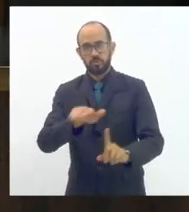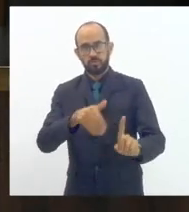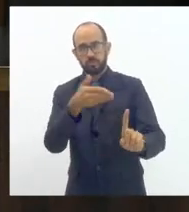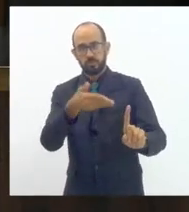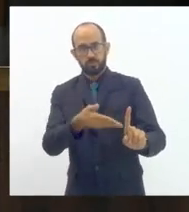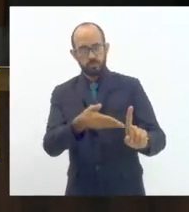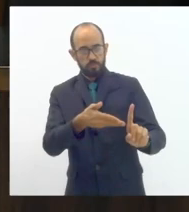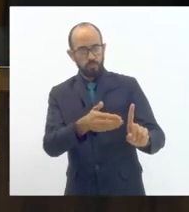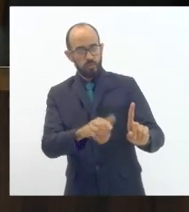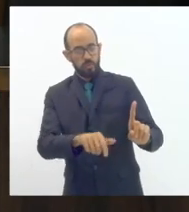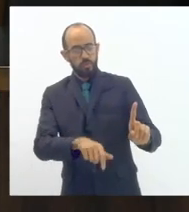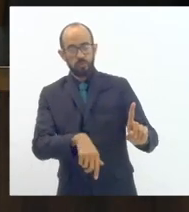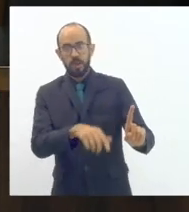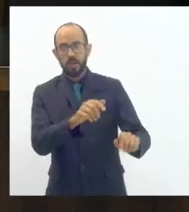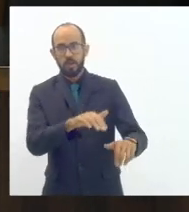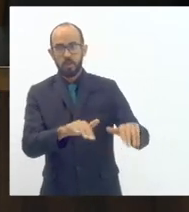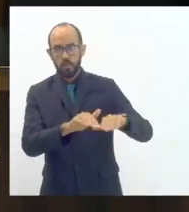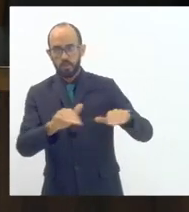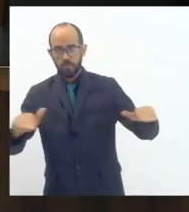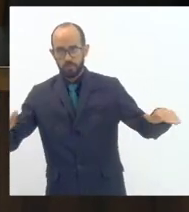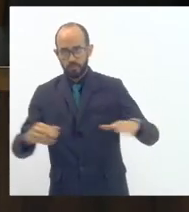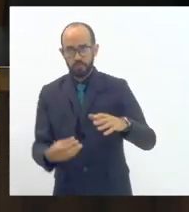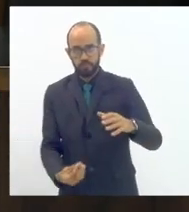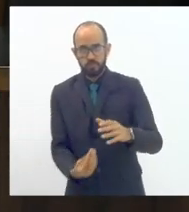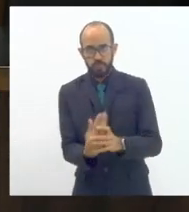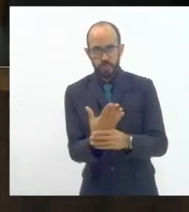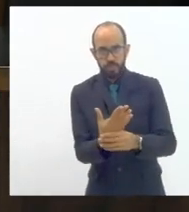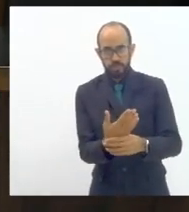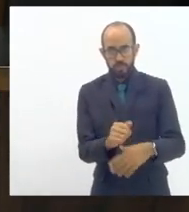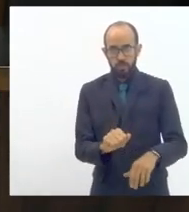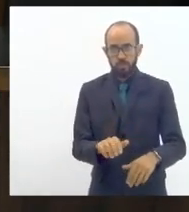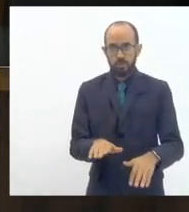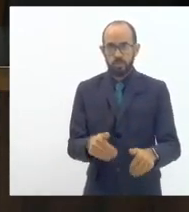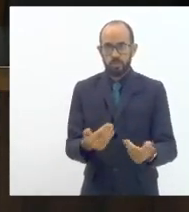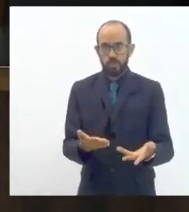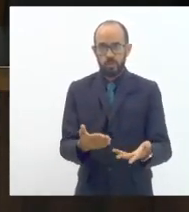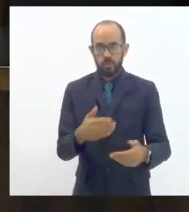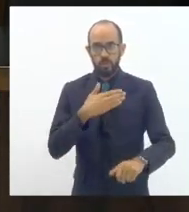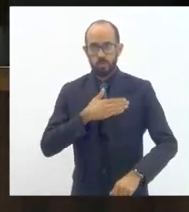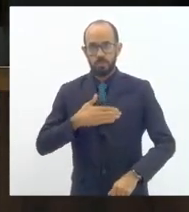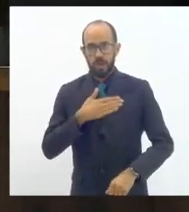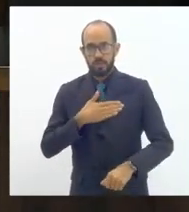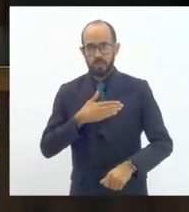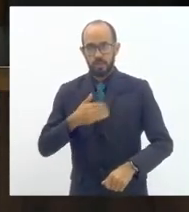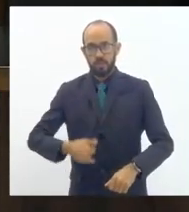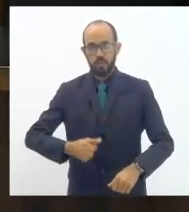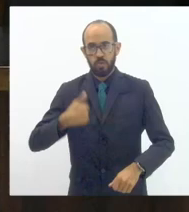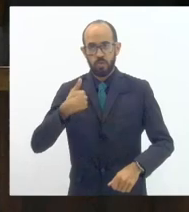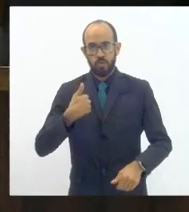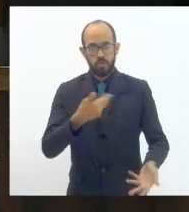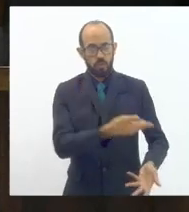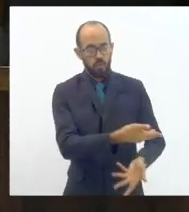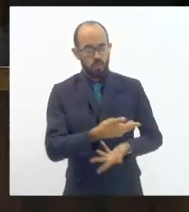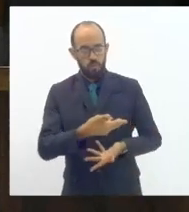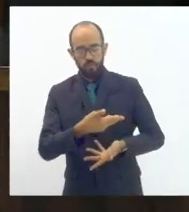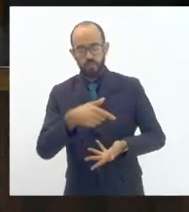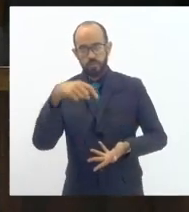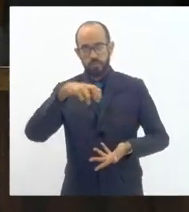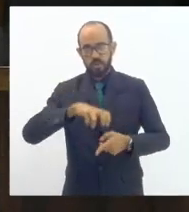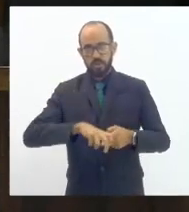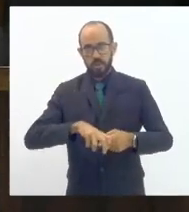com a composição de uma mesa. Então, com muito prazer e orgulho, chamarei aqui para